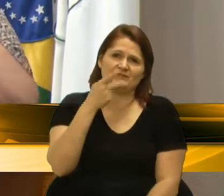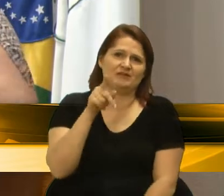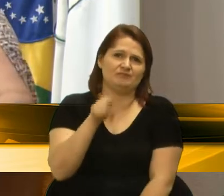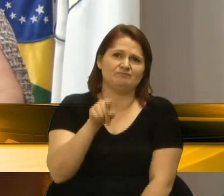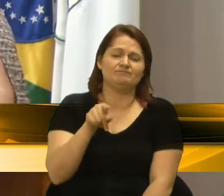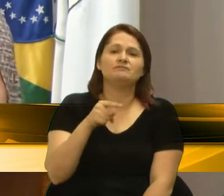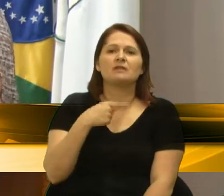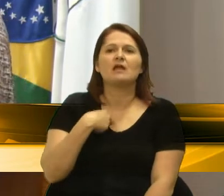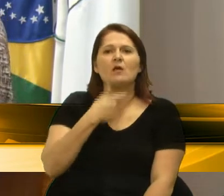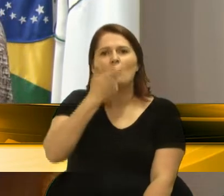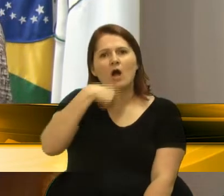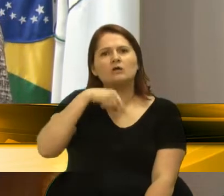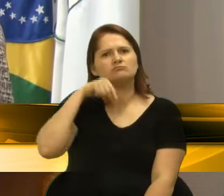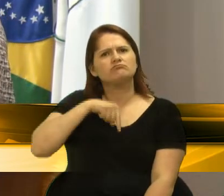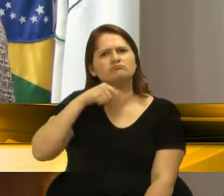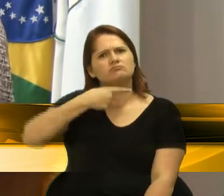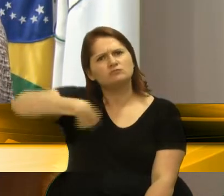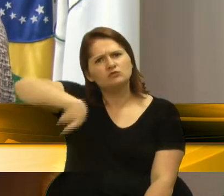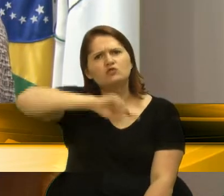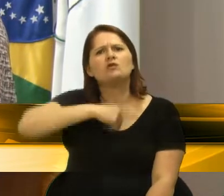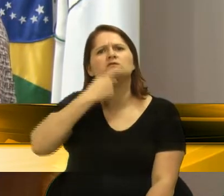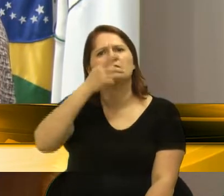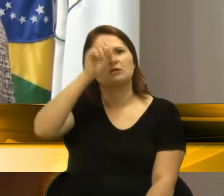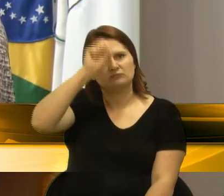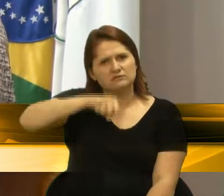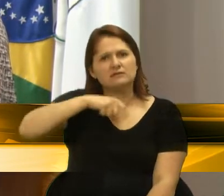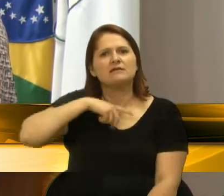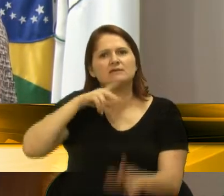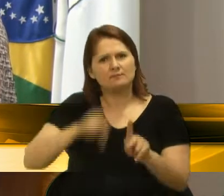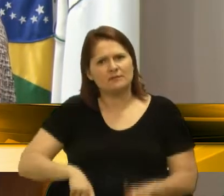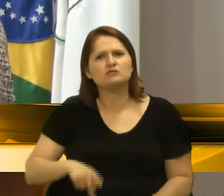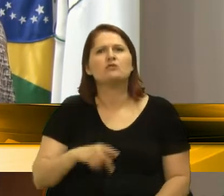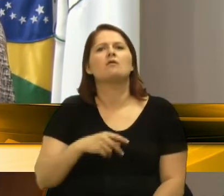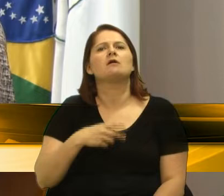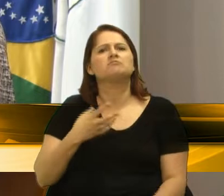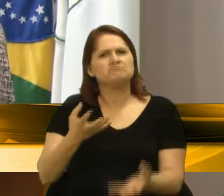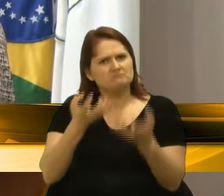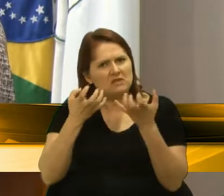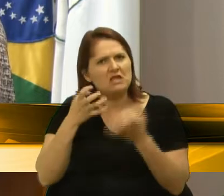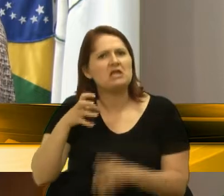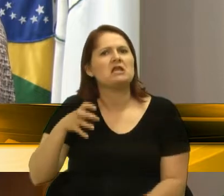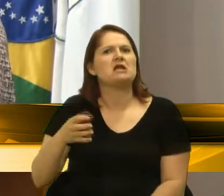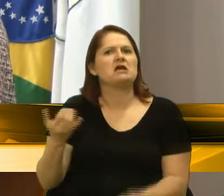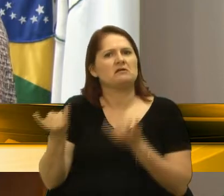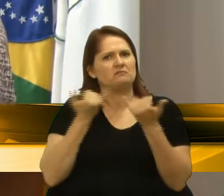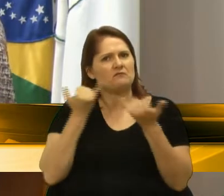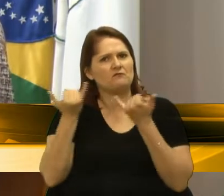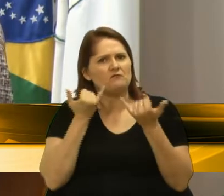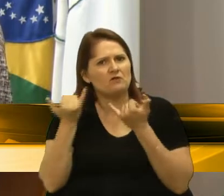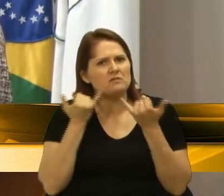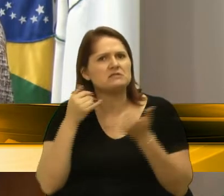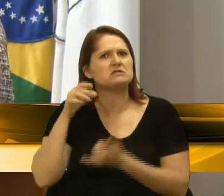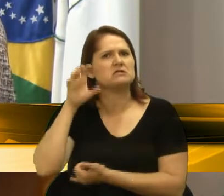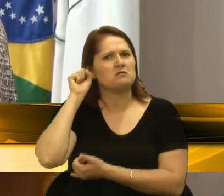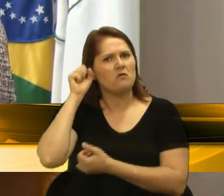aqui pessoas que se importaram em ouvir, pessoas que se importaram em analisar.